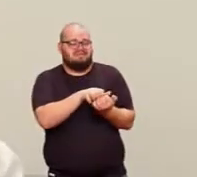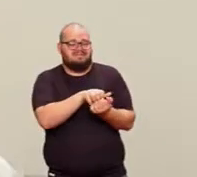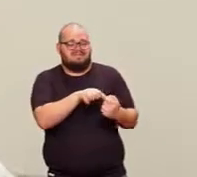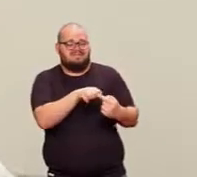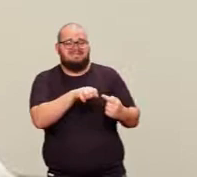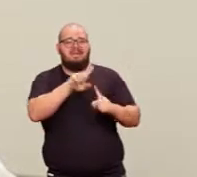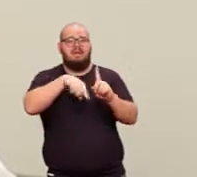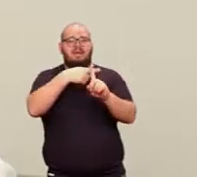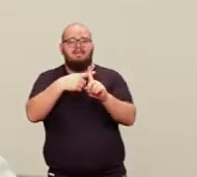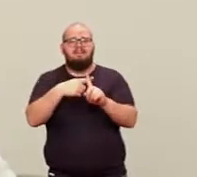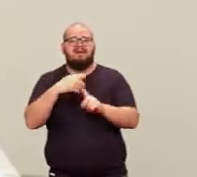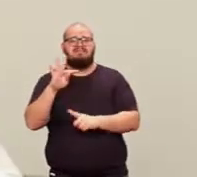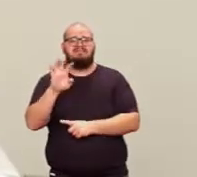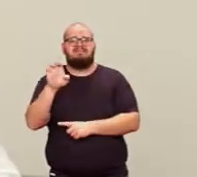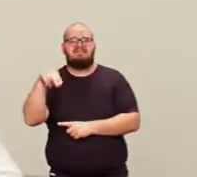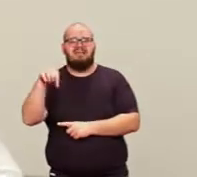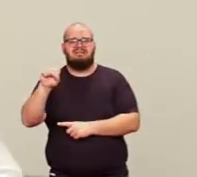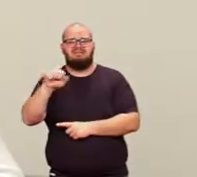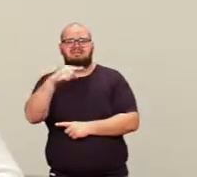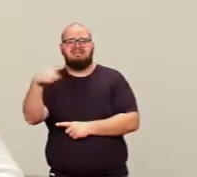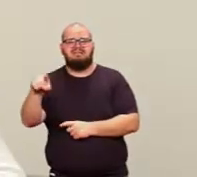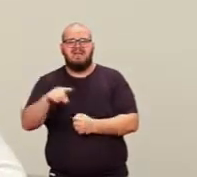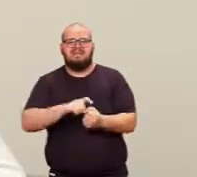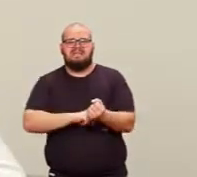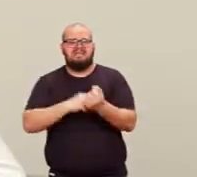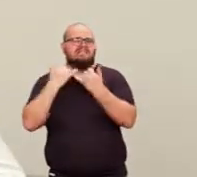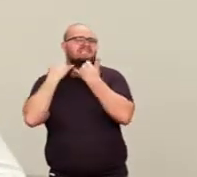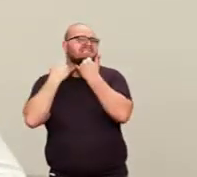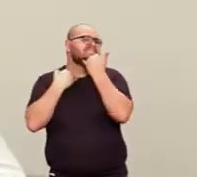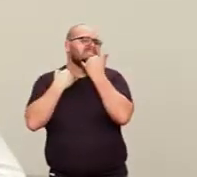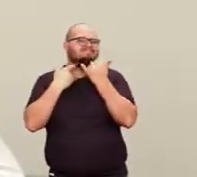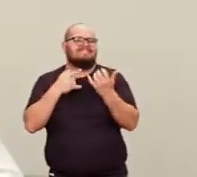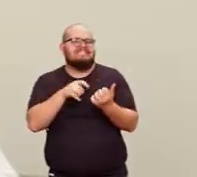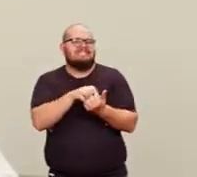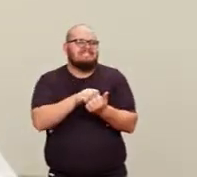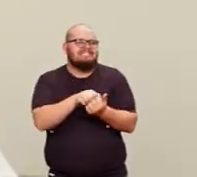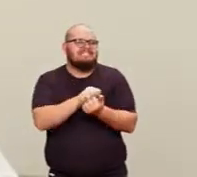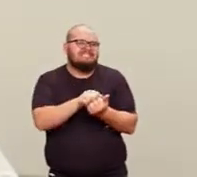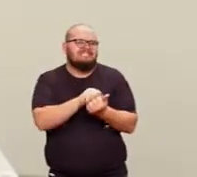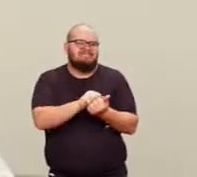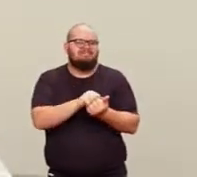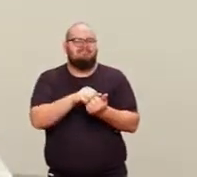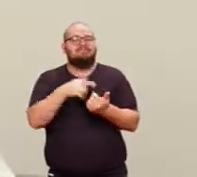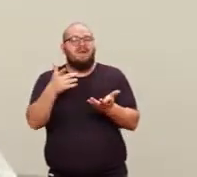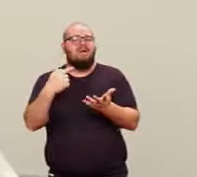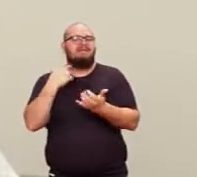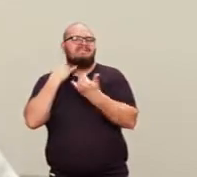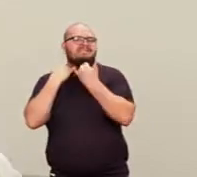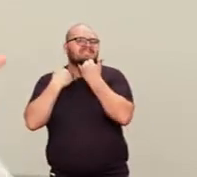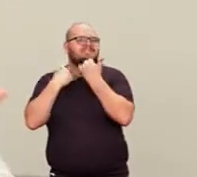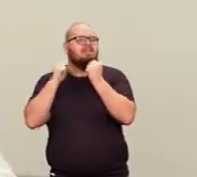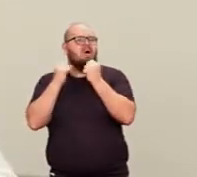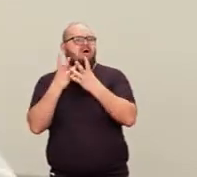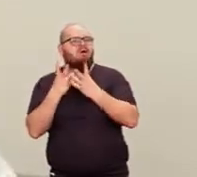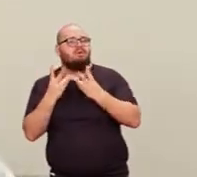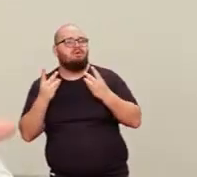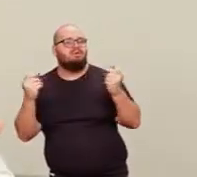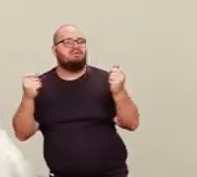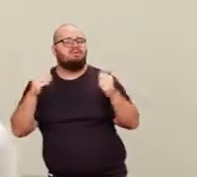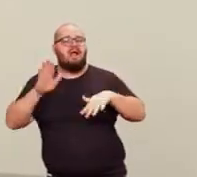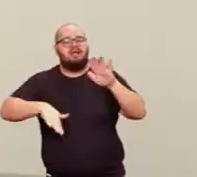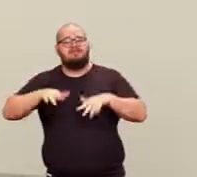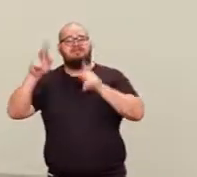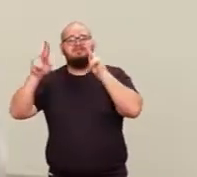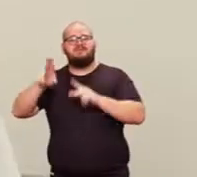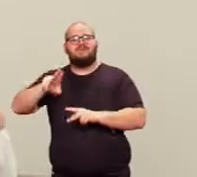alguma interferência dentária e a tensão nervosa. Então, essa tensão a gente vai eliminar por várias